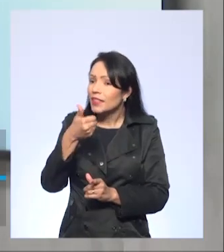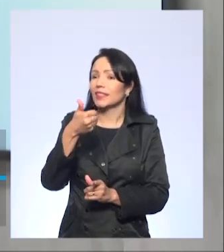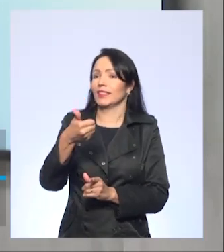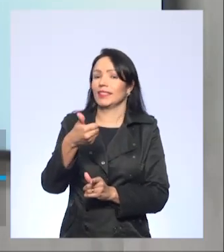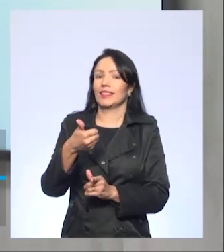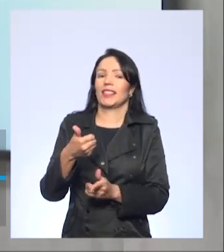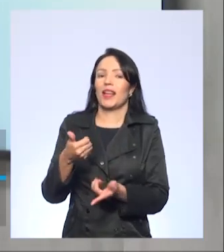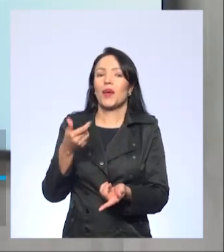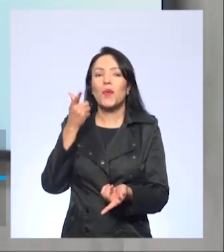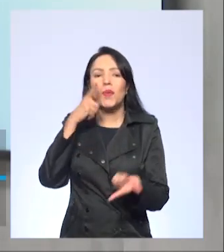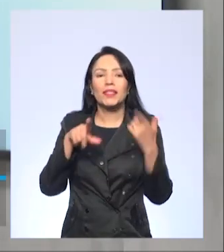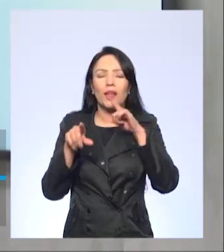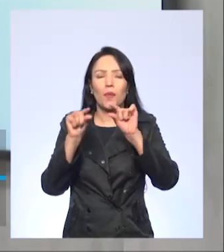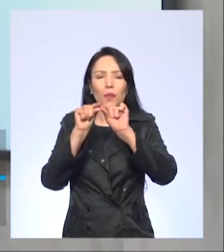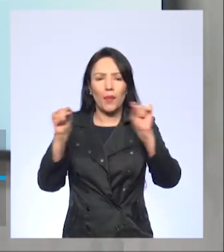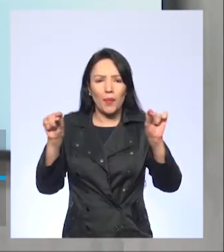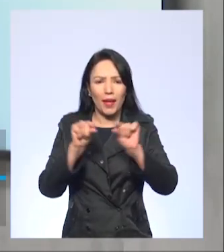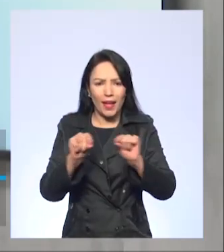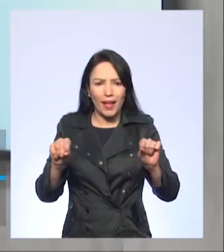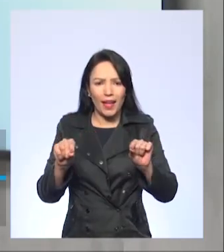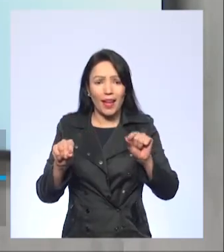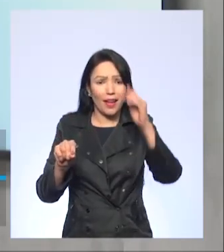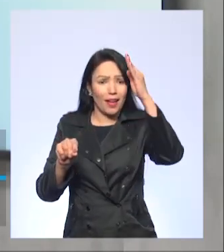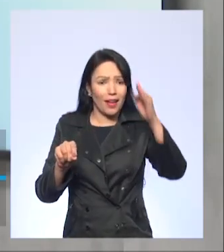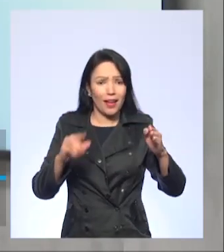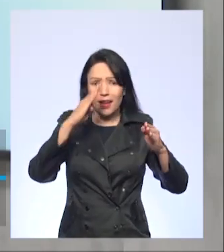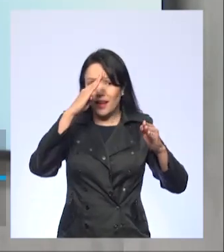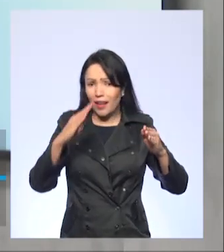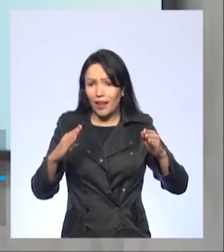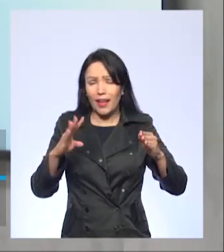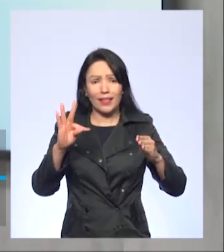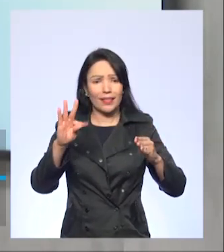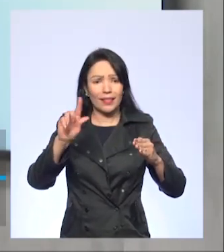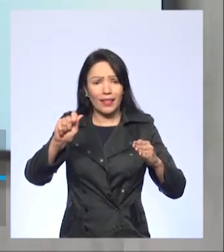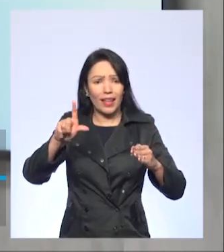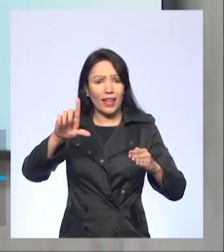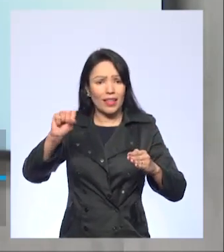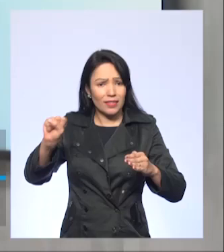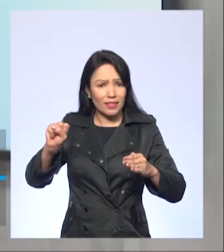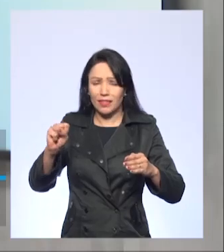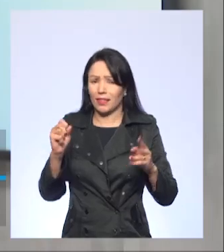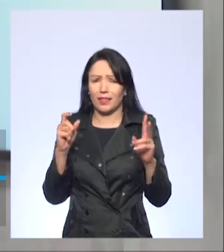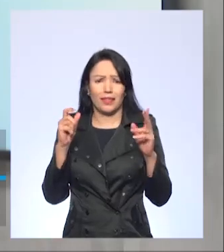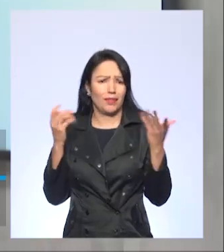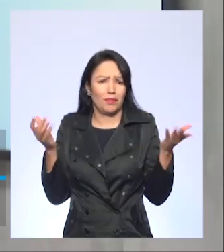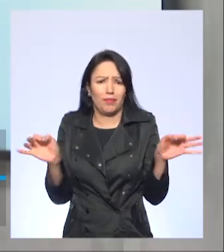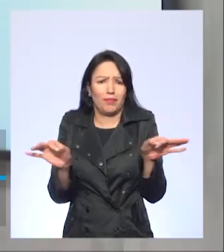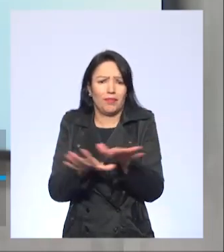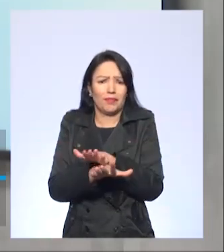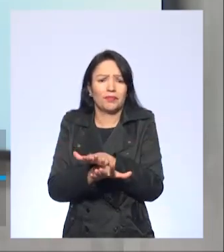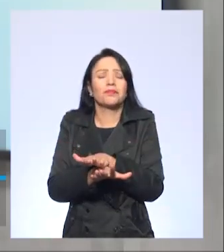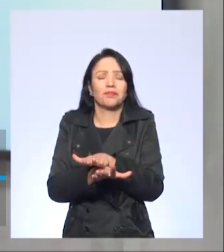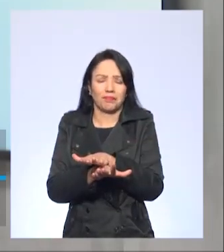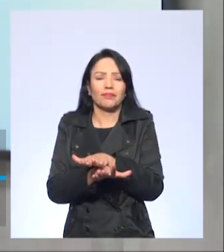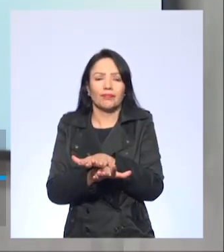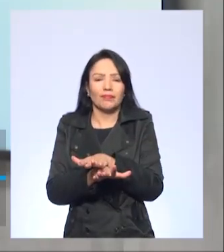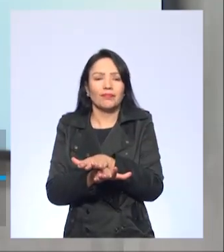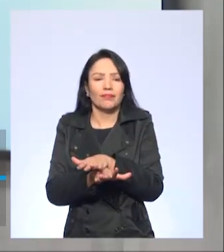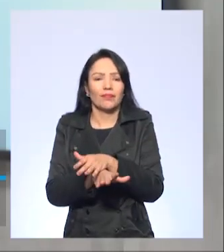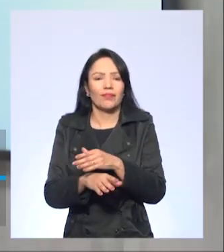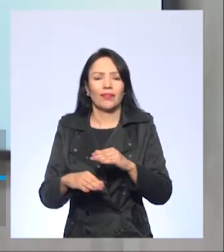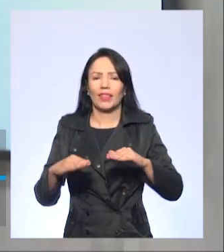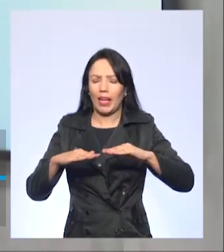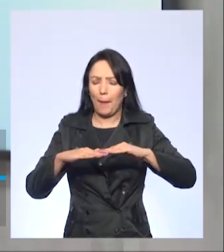tinha as retas paralelas e as transversais, o Tales resolveria o seu problema. E, ó, presta atenção. Quando eu falo assim, a